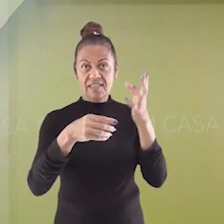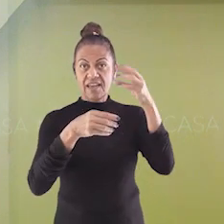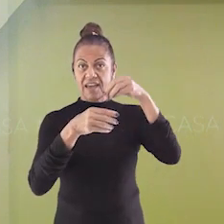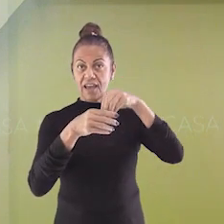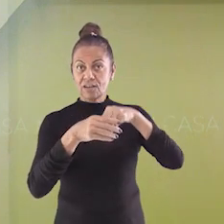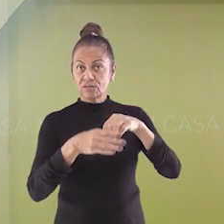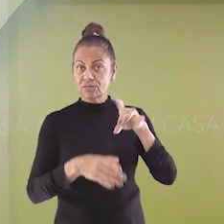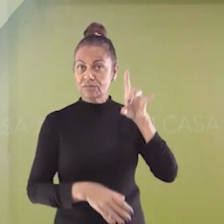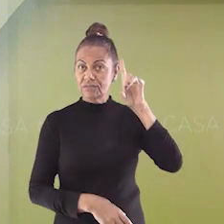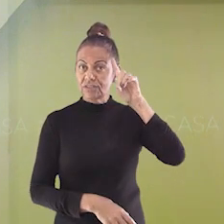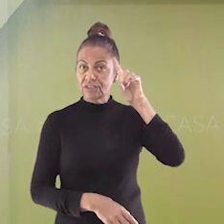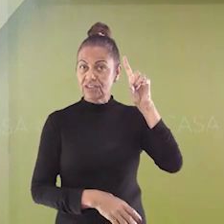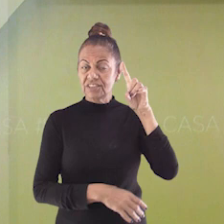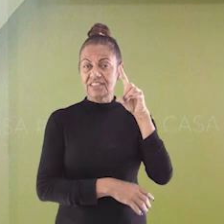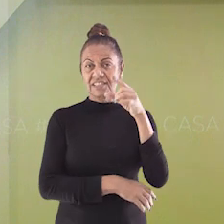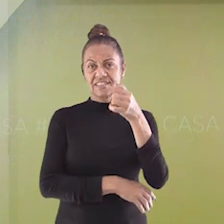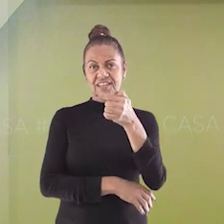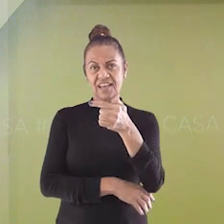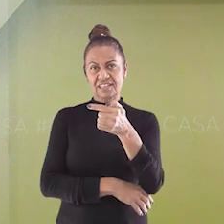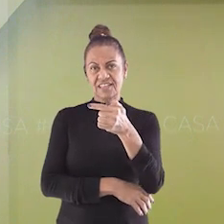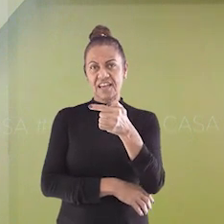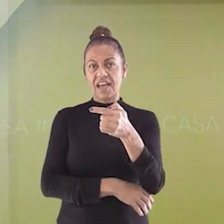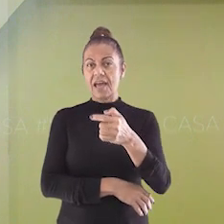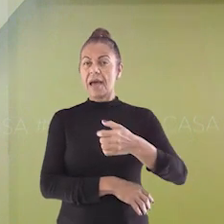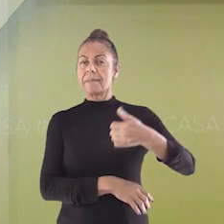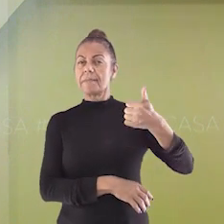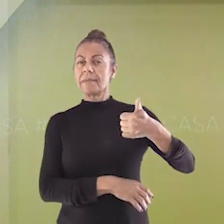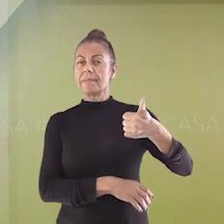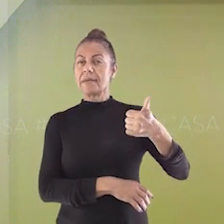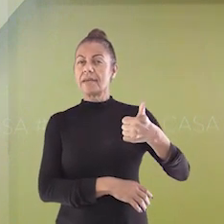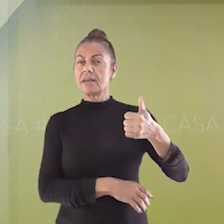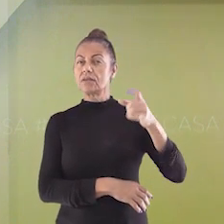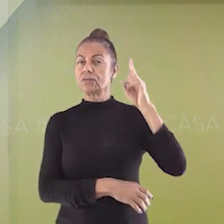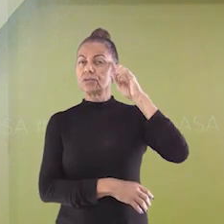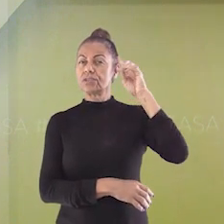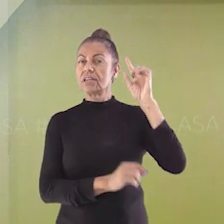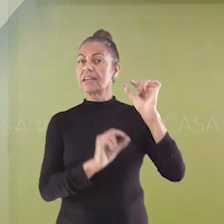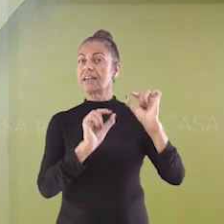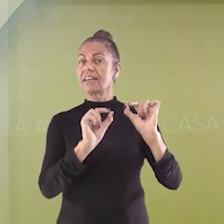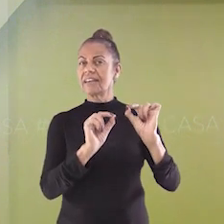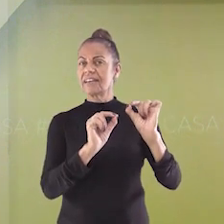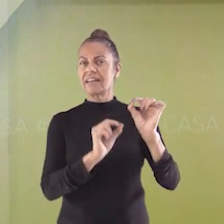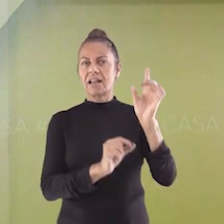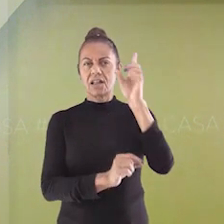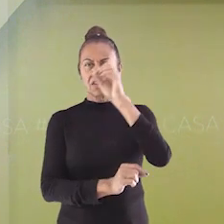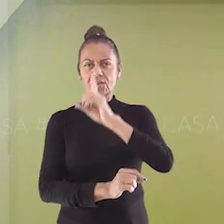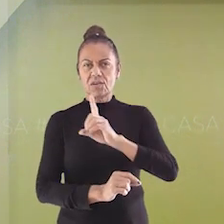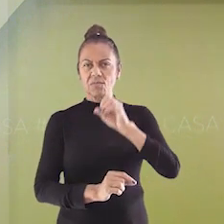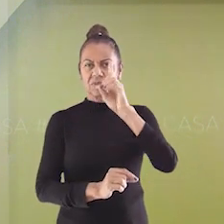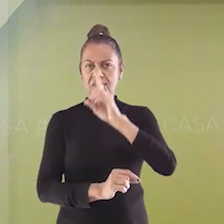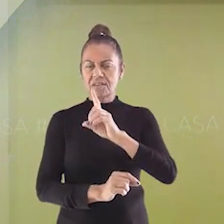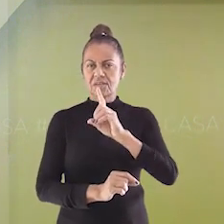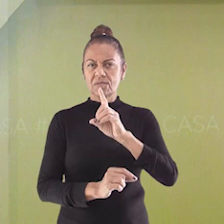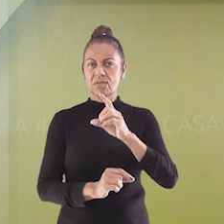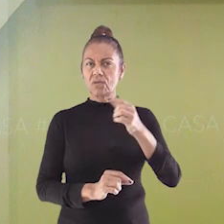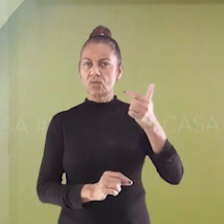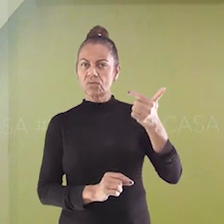Sendo que o primeiro dia da semana é domingo. O segundo dia é